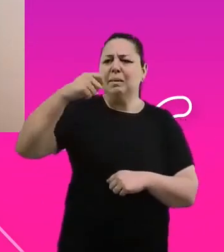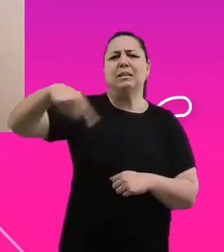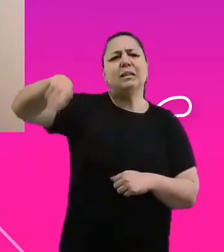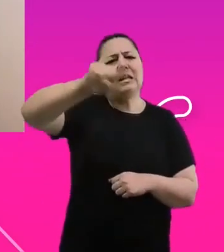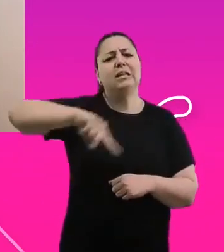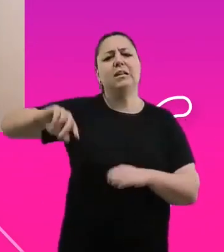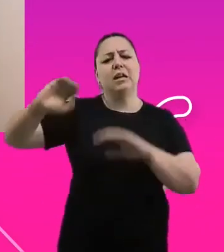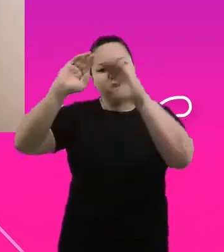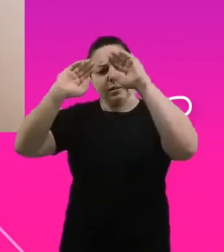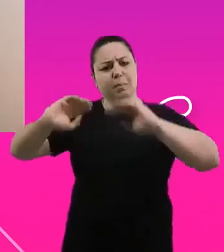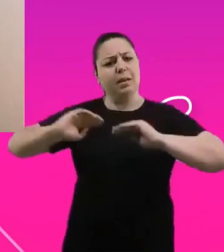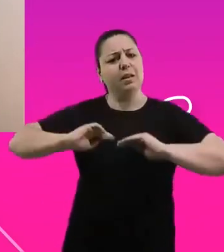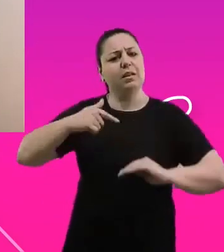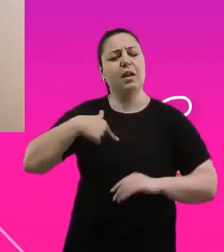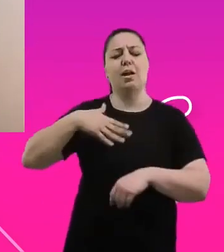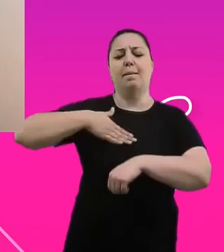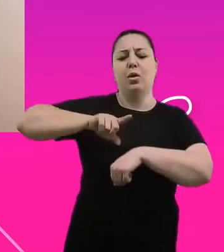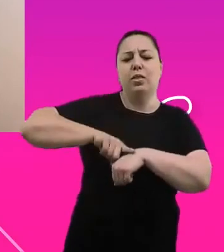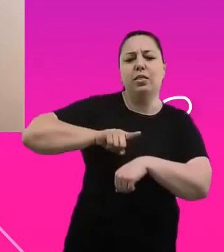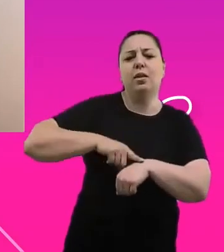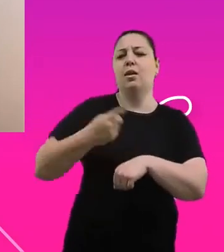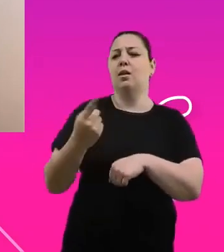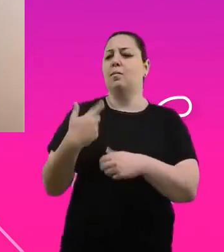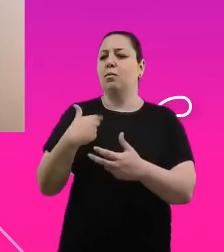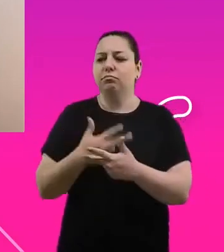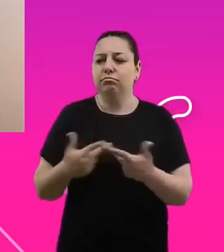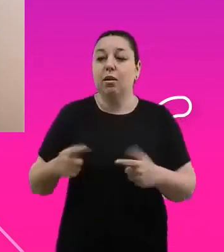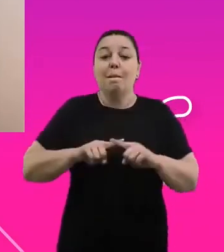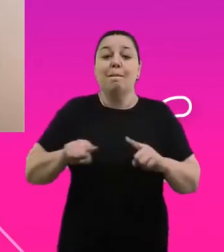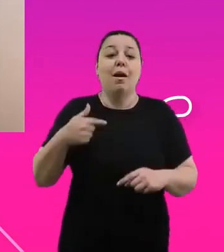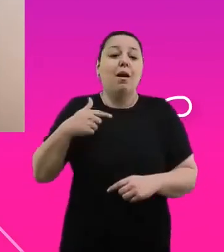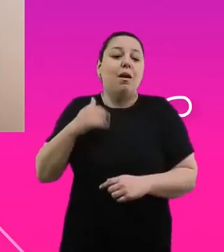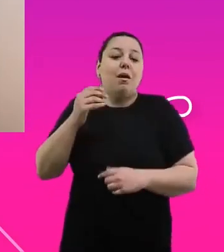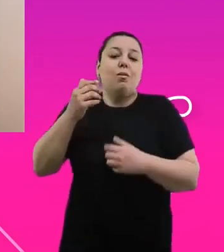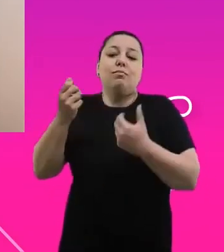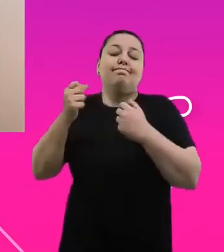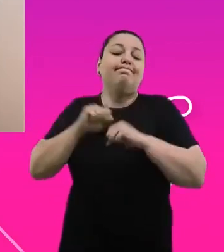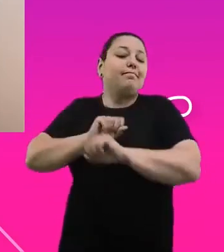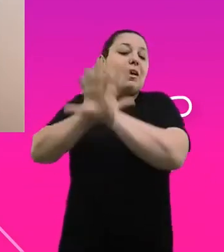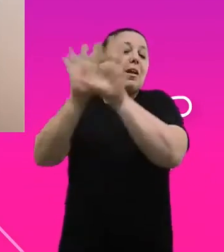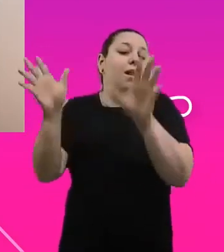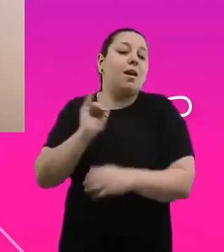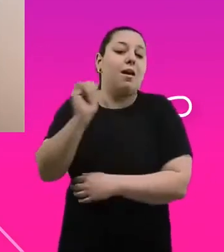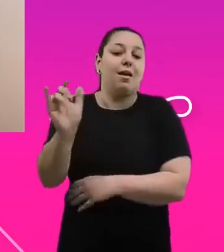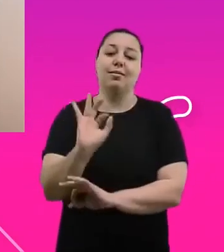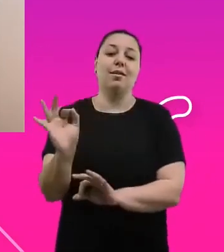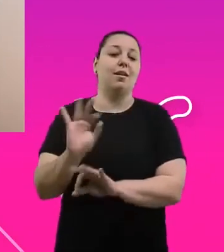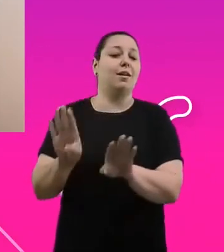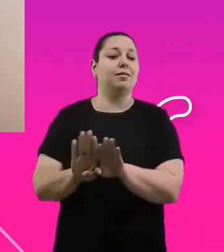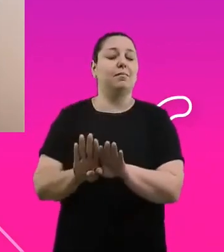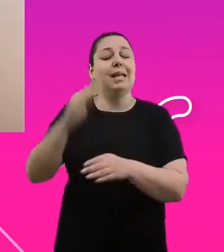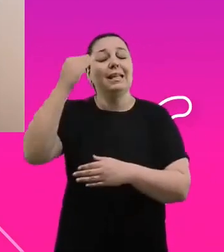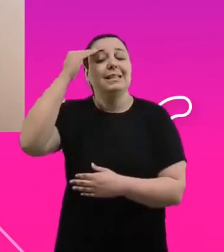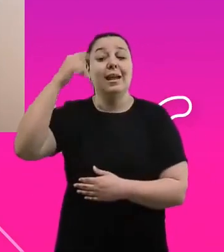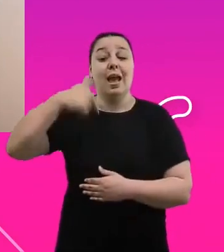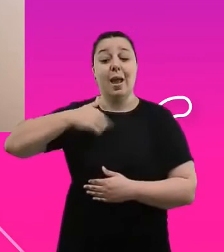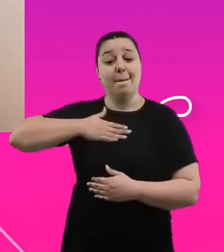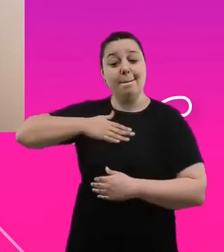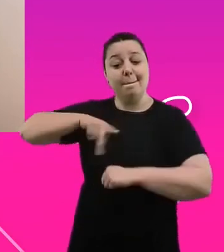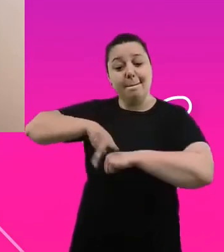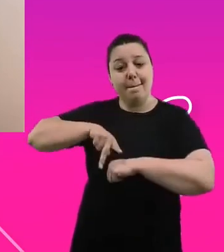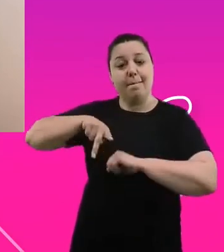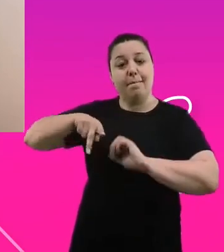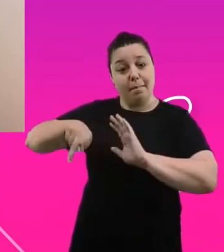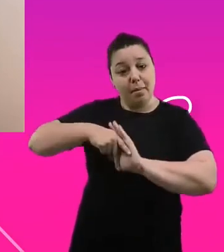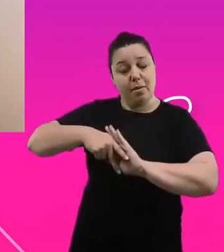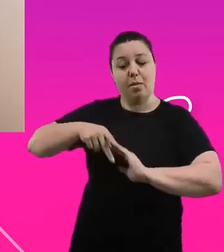que ser exatamente uma conversa, uma troca, a gente colocar os nossos limites e também ouvir os limites do outro e no meio do caminho, como que a gente se